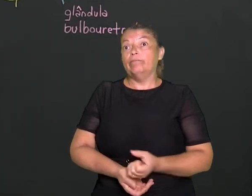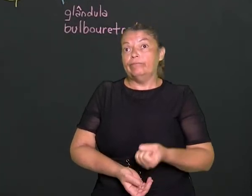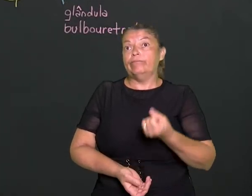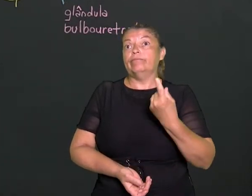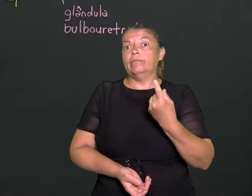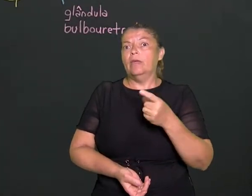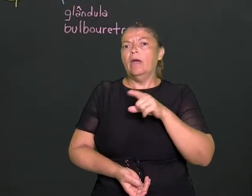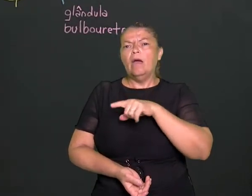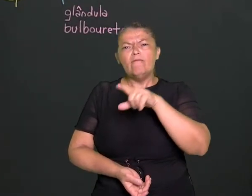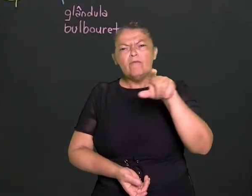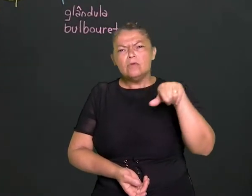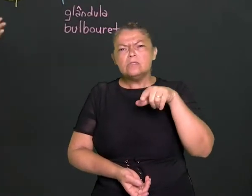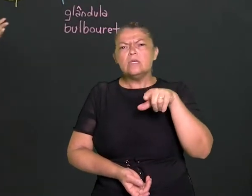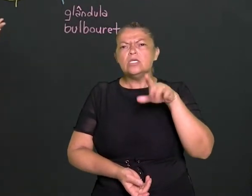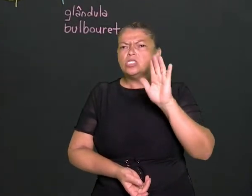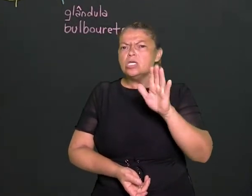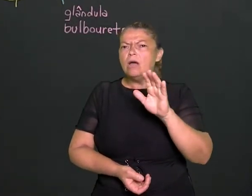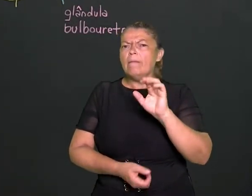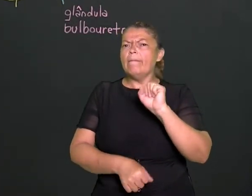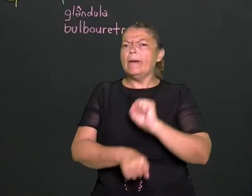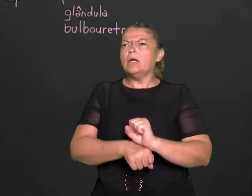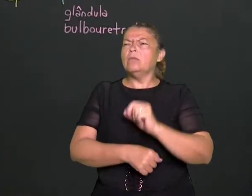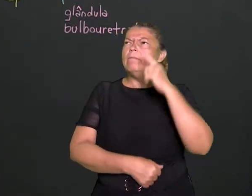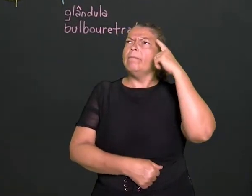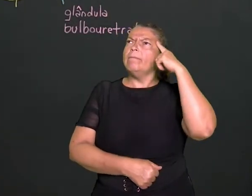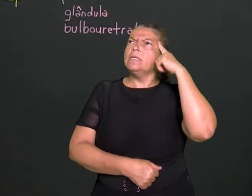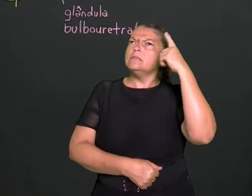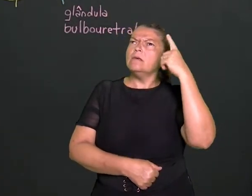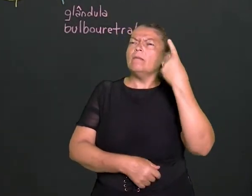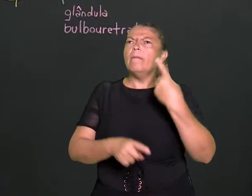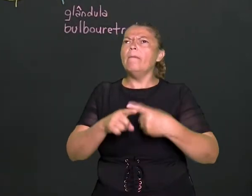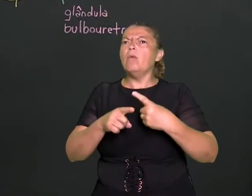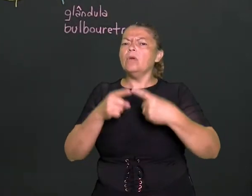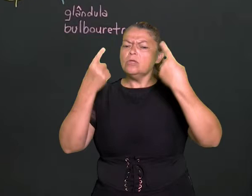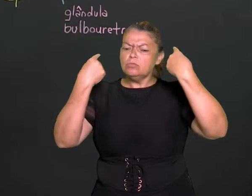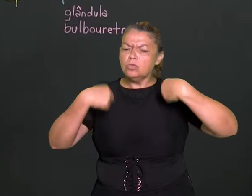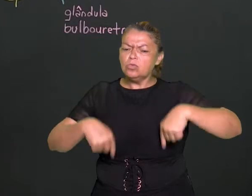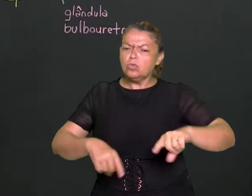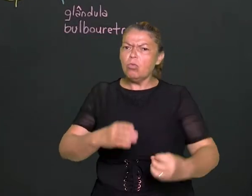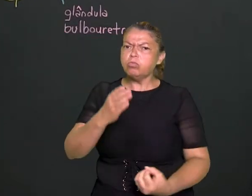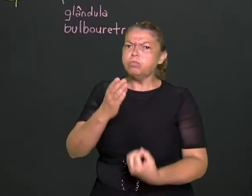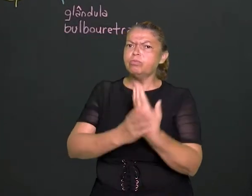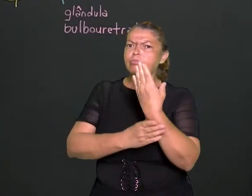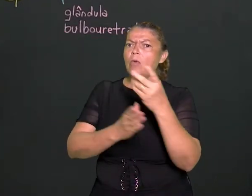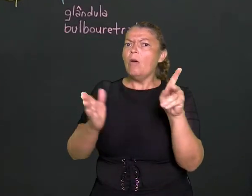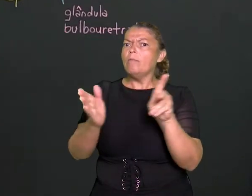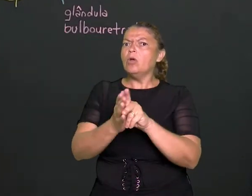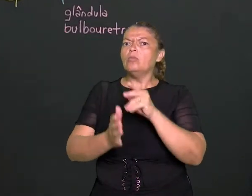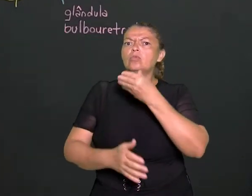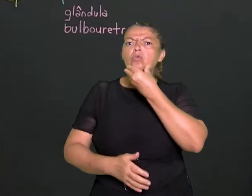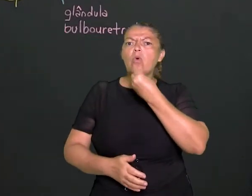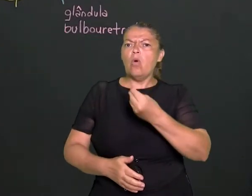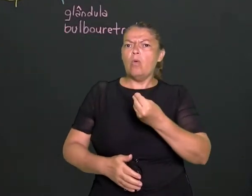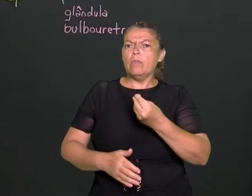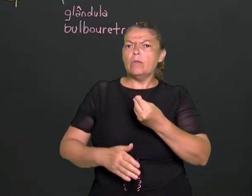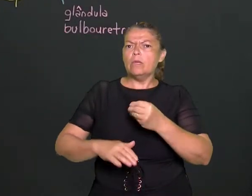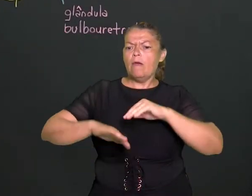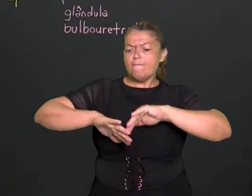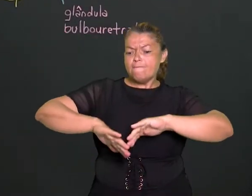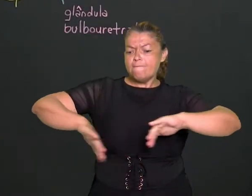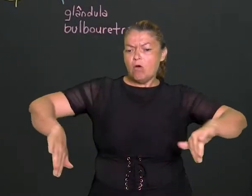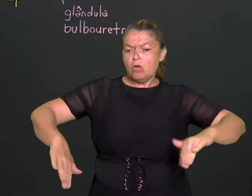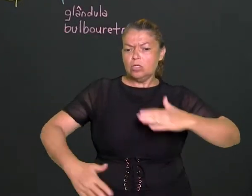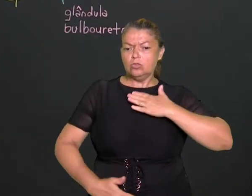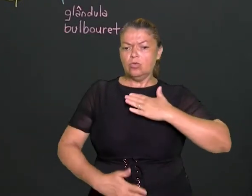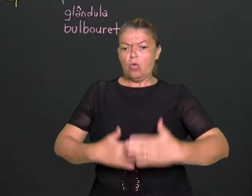é interessante. E você já parou para pensar por que o sistema reprodutor masculino, parte dele é fora do